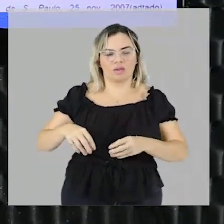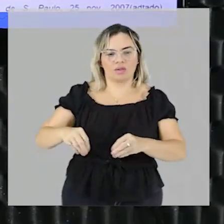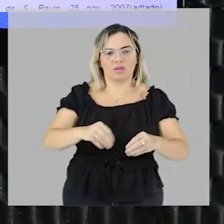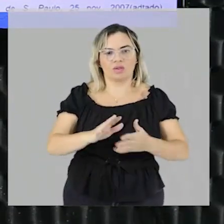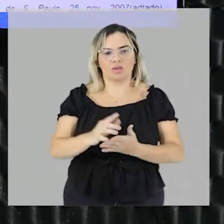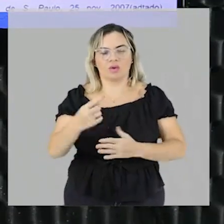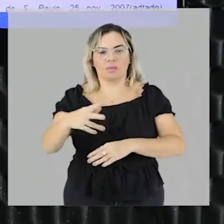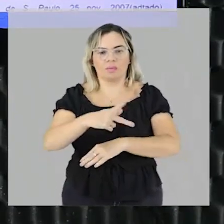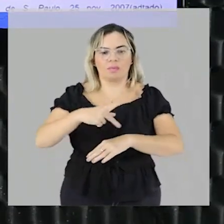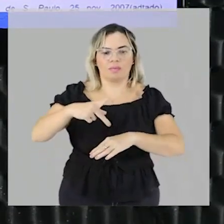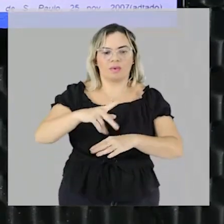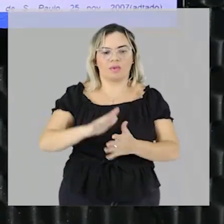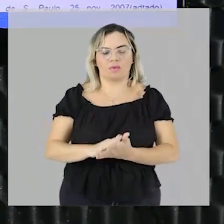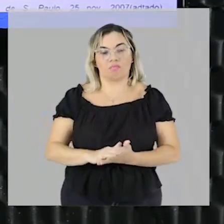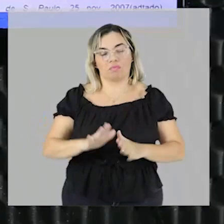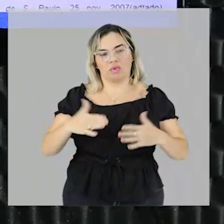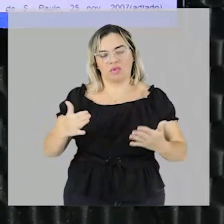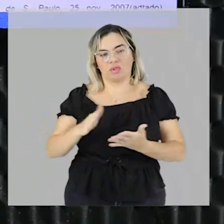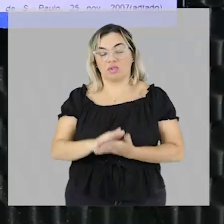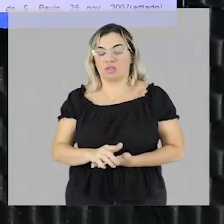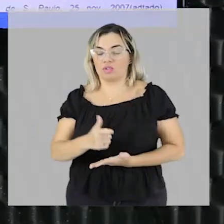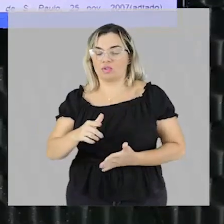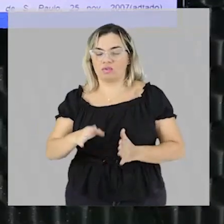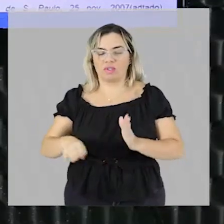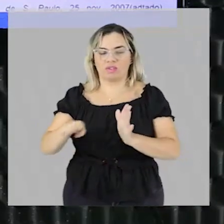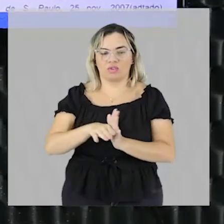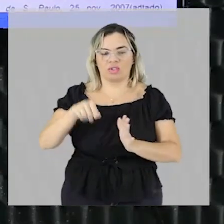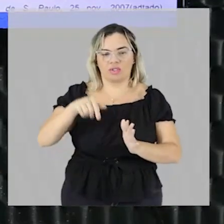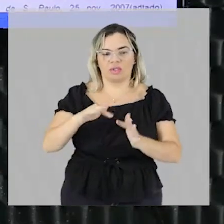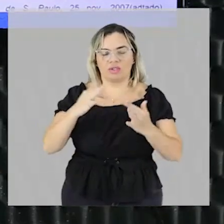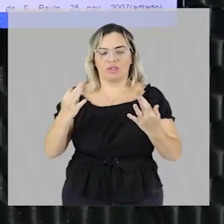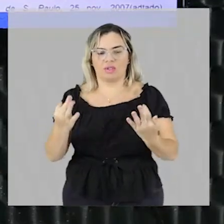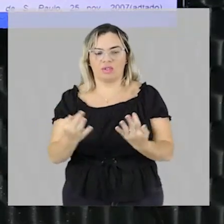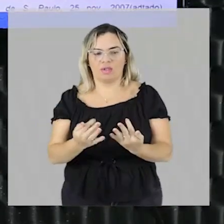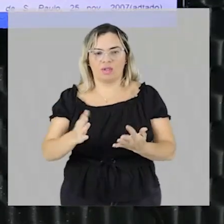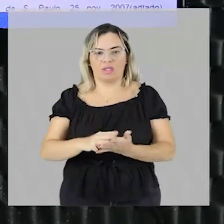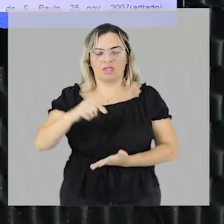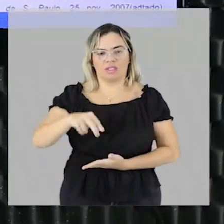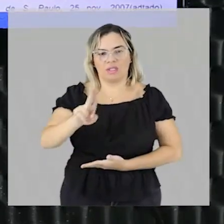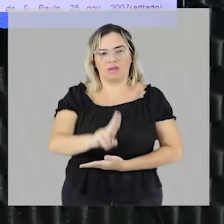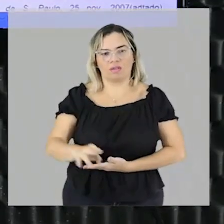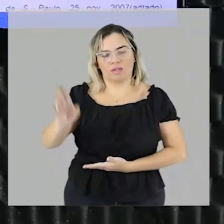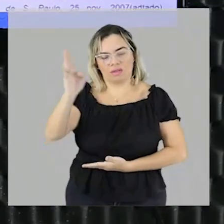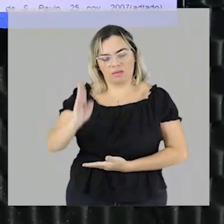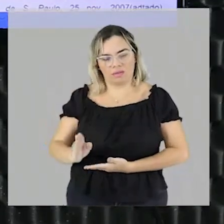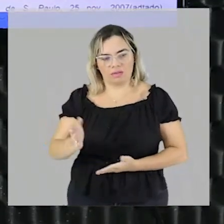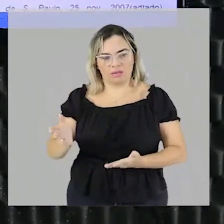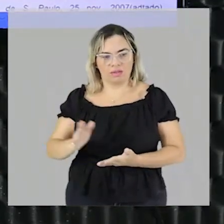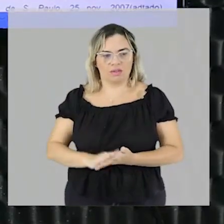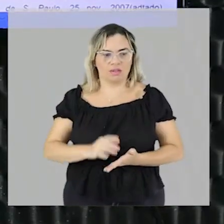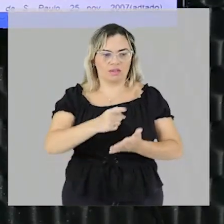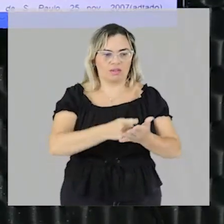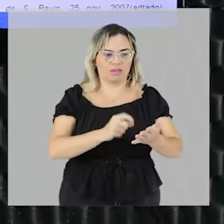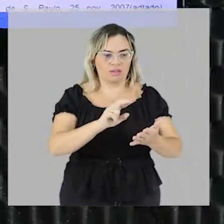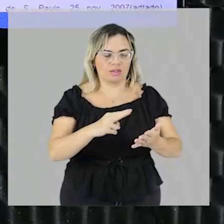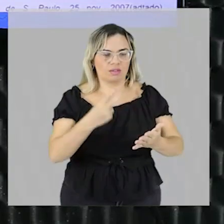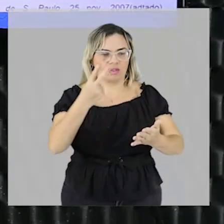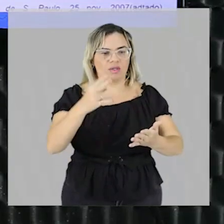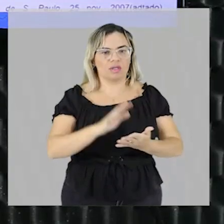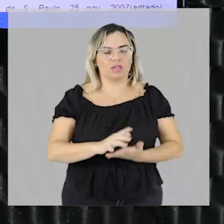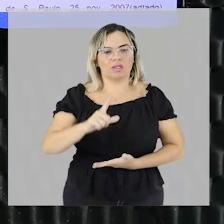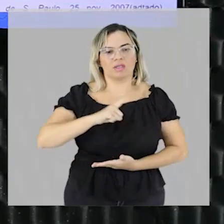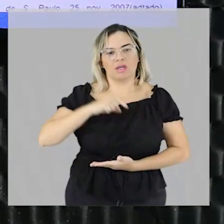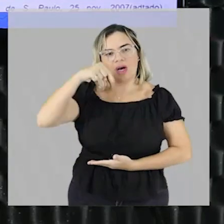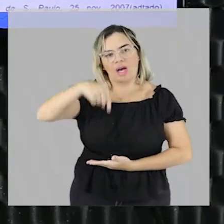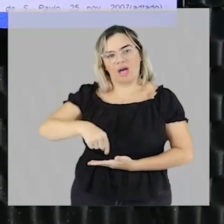unidade territorial brasileira. É o que defende o José Murilo de Carvalho. Texto 2. Há no Brasil uma